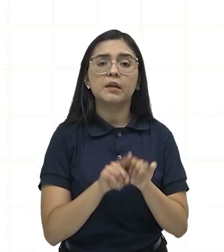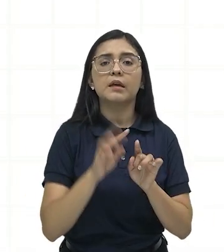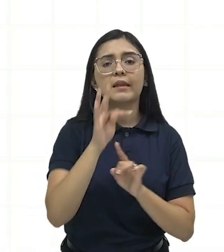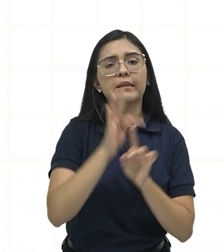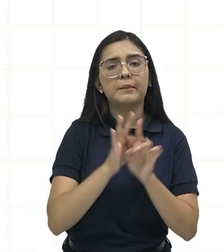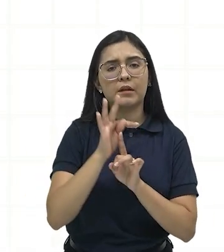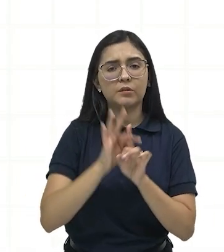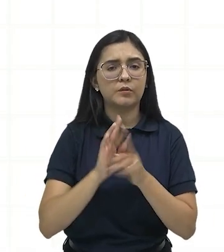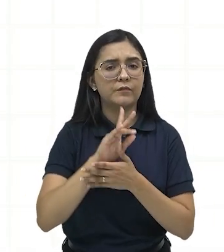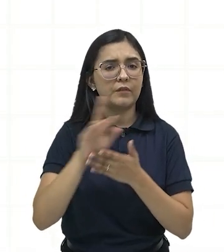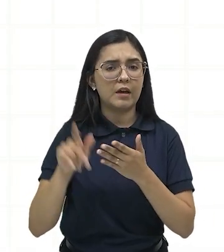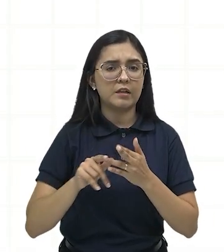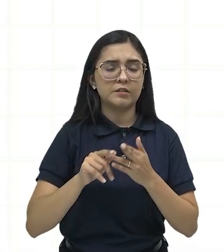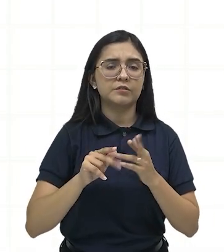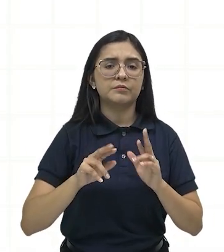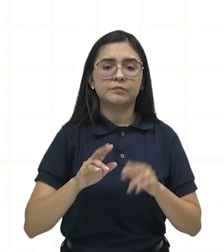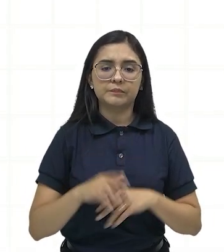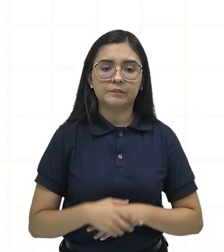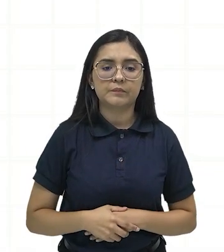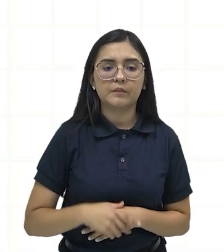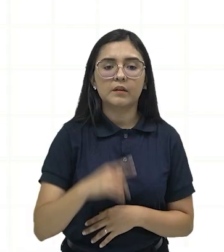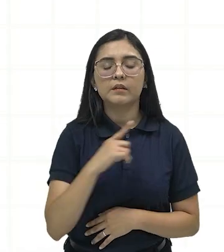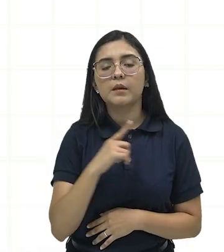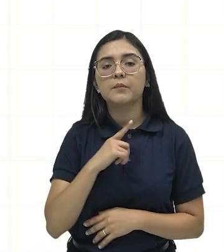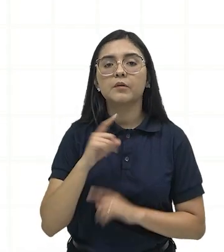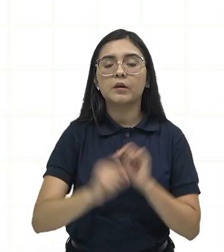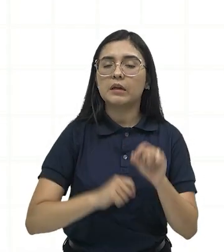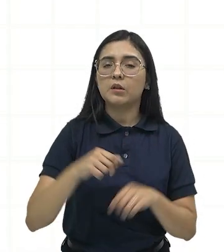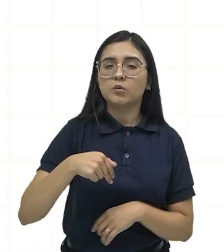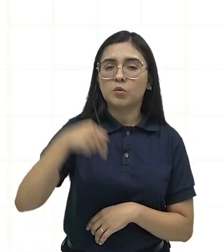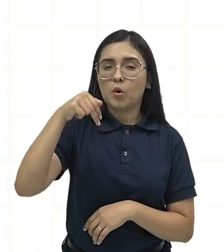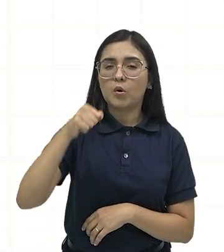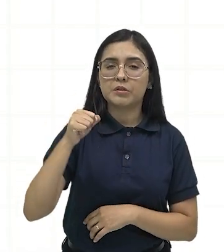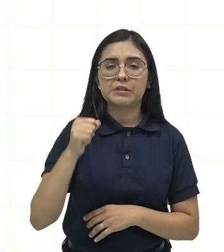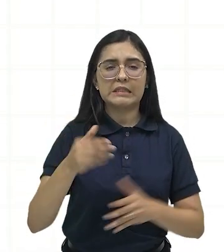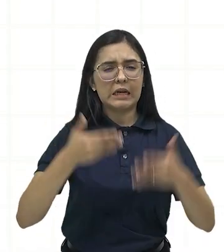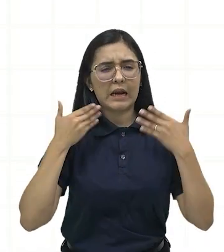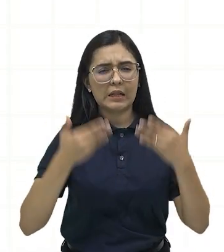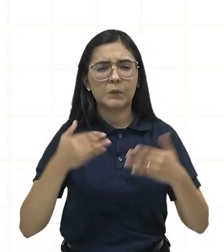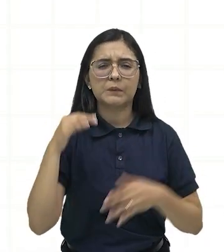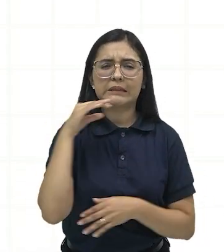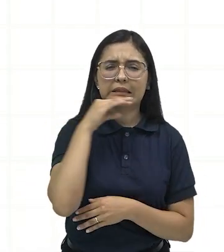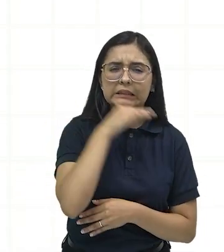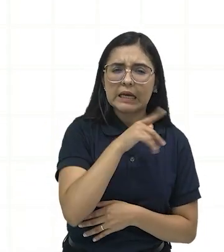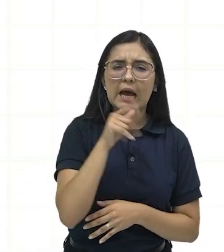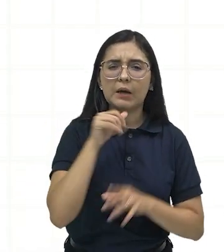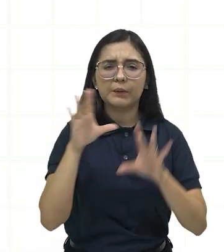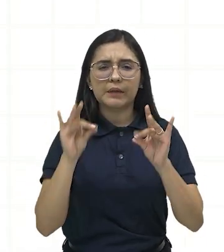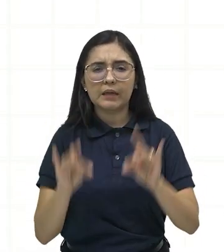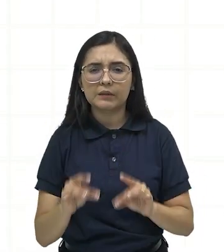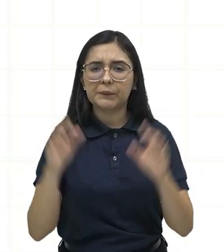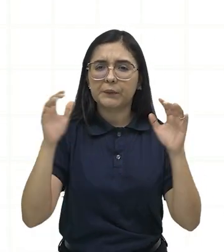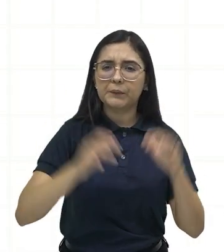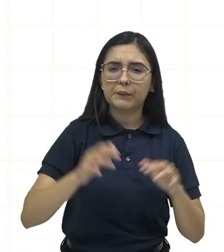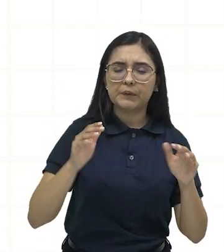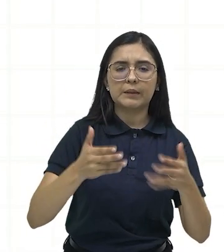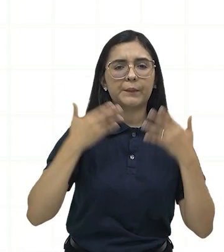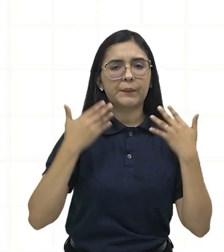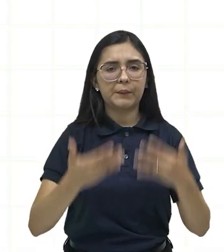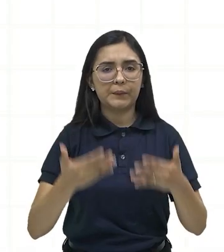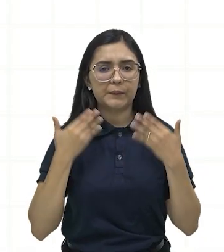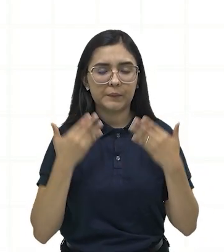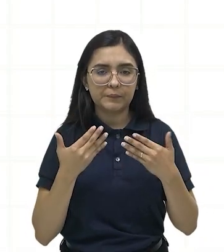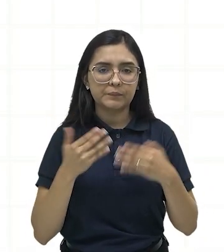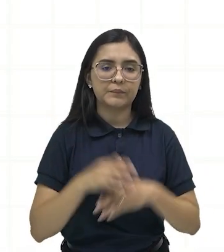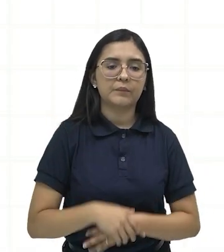temperaturas diferentes. Então, nós temos um norte, calor, úmido, né? Um clima